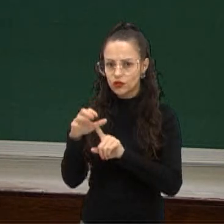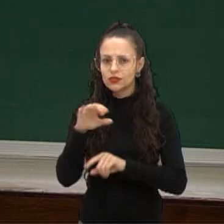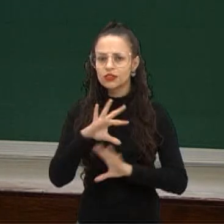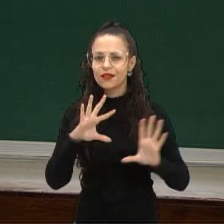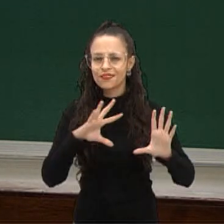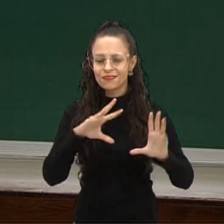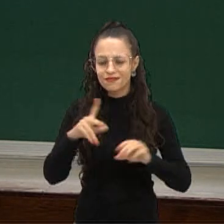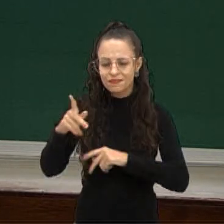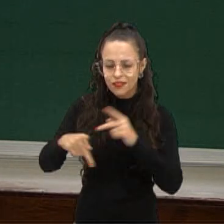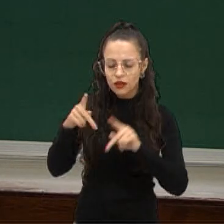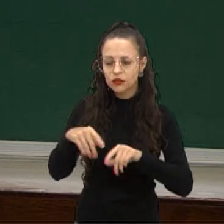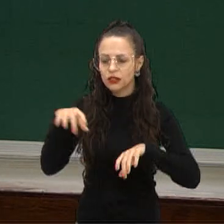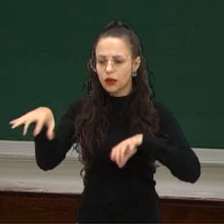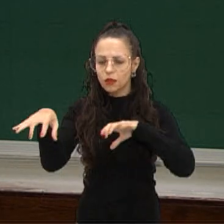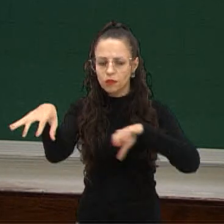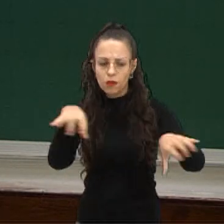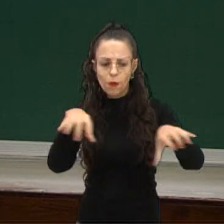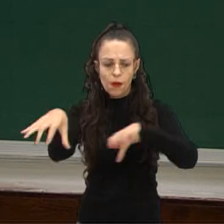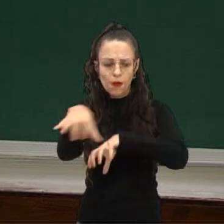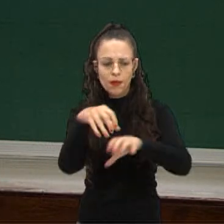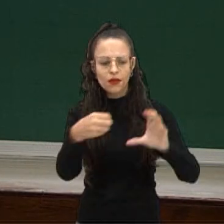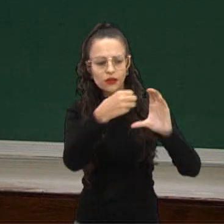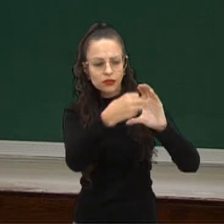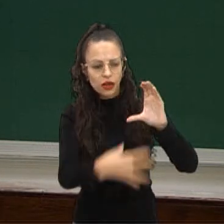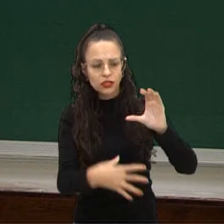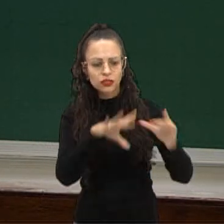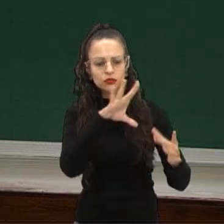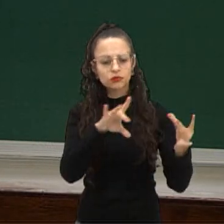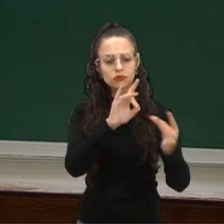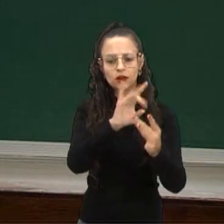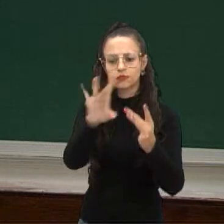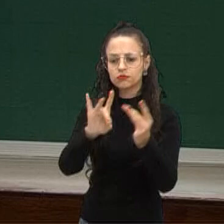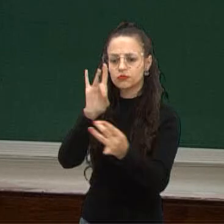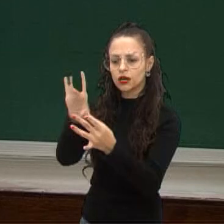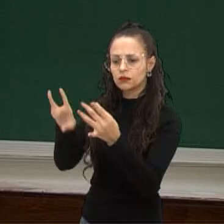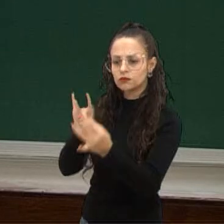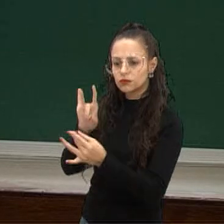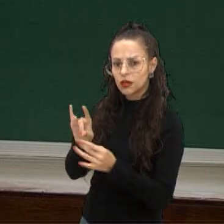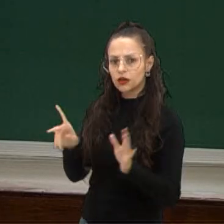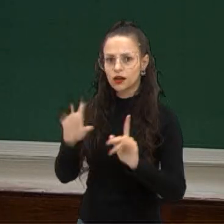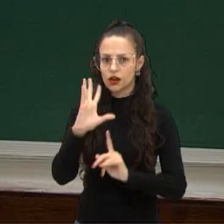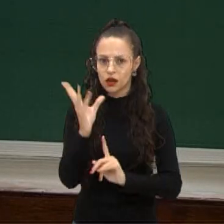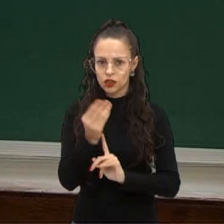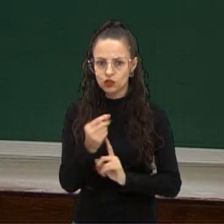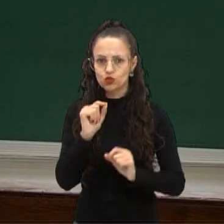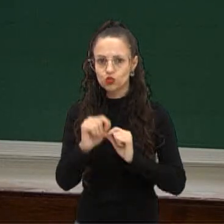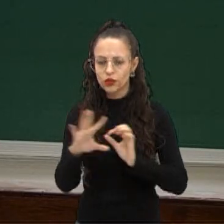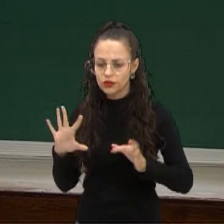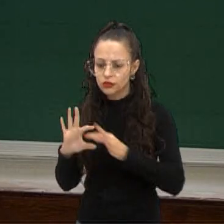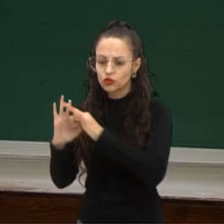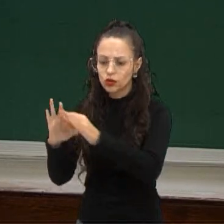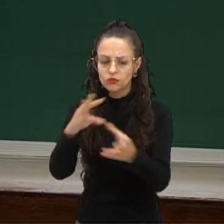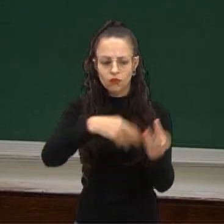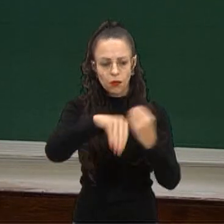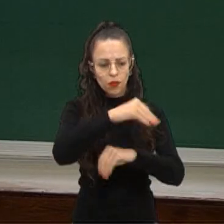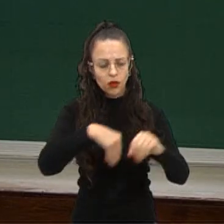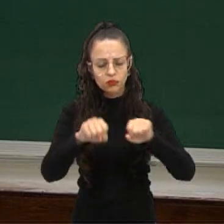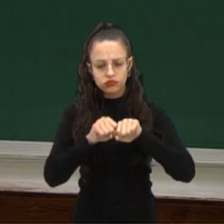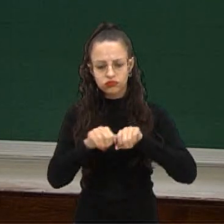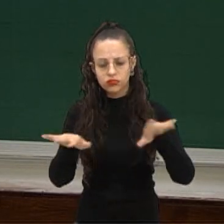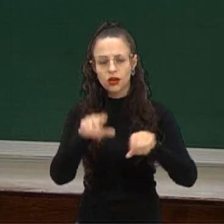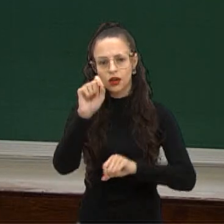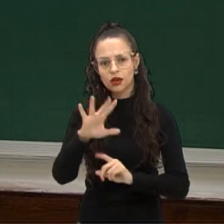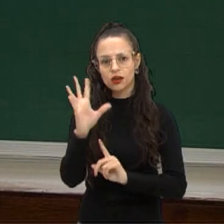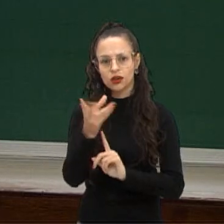tudo. Então, cada região tinha uma característica única de arte que acabou, né, se juntando e se misturando e fazendo uma